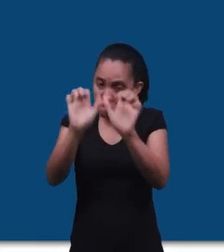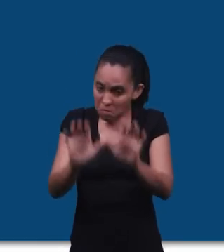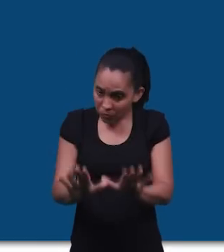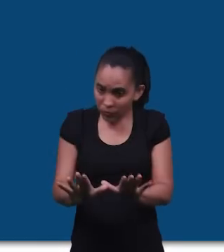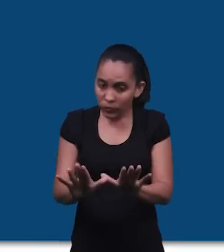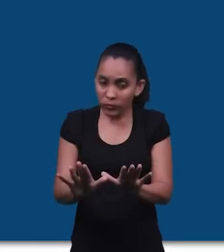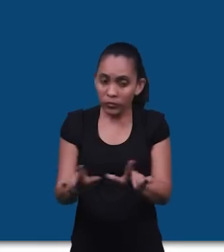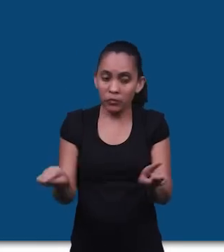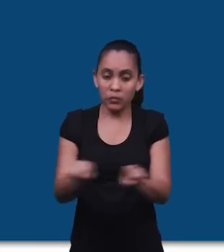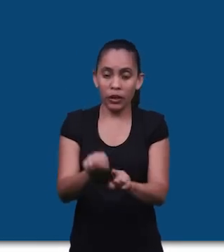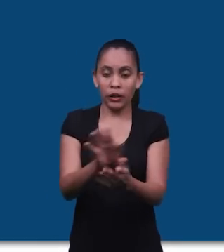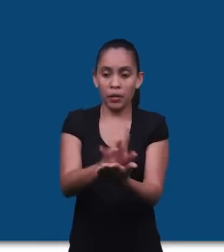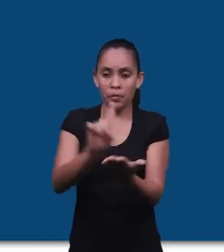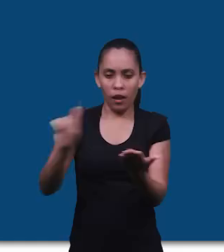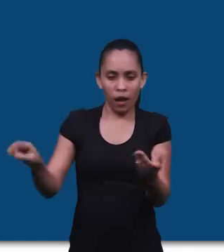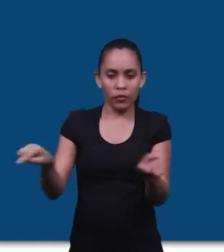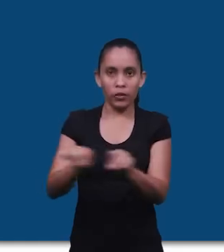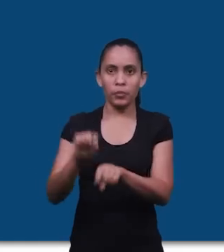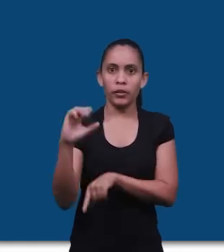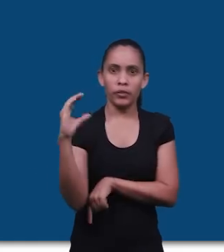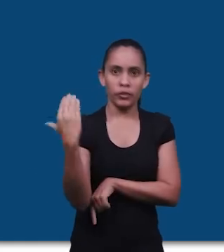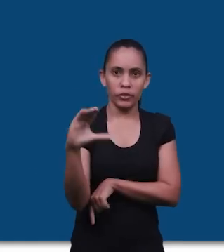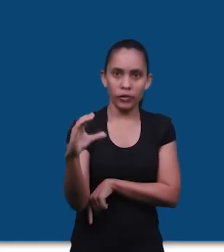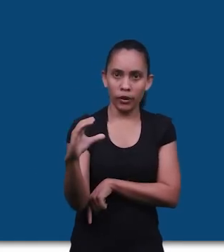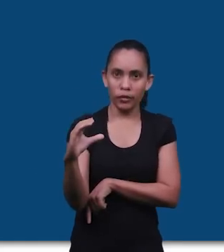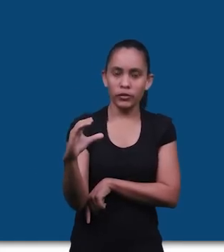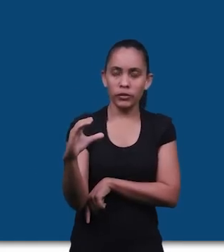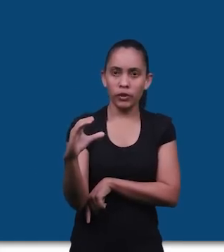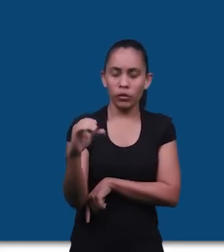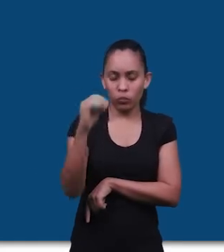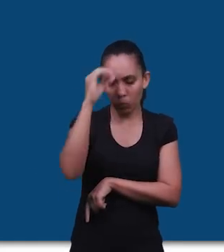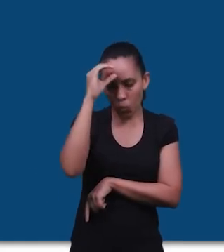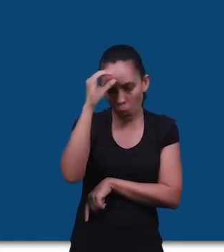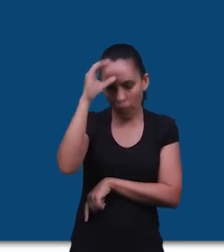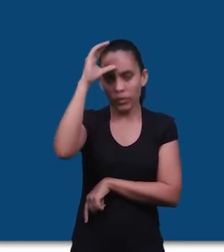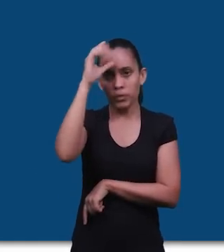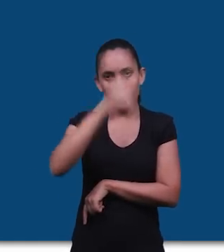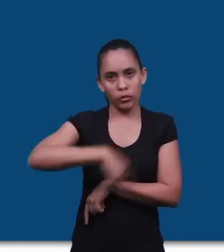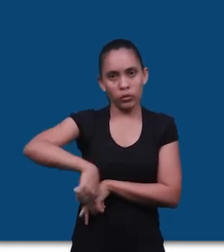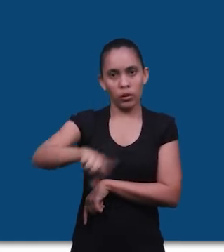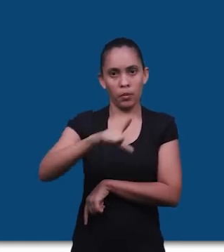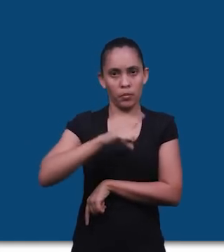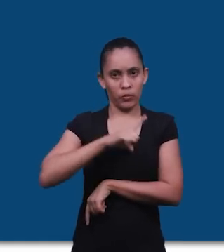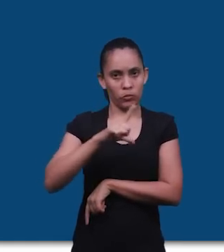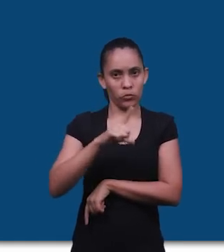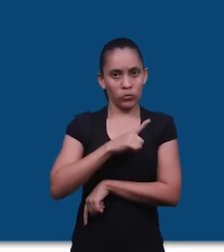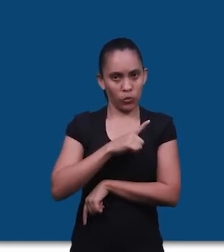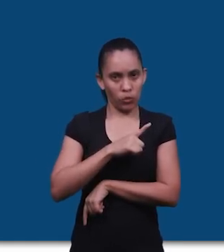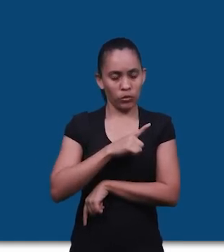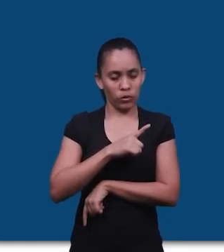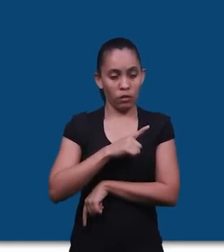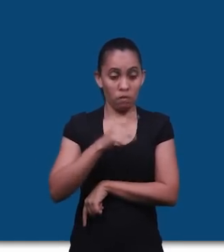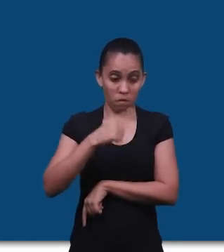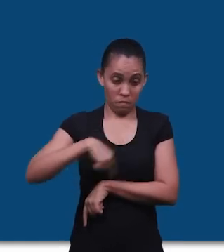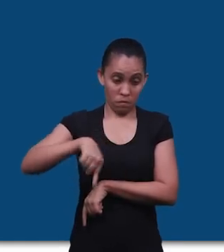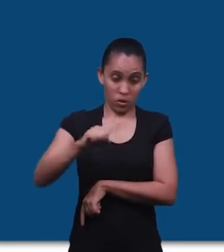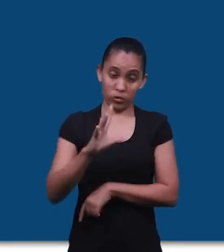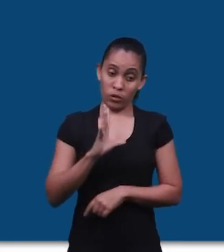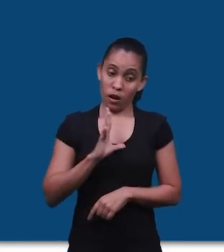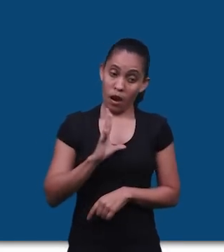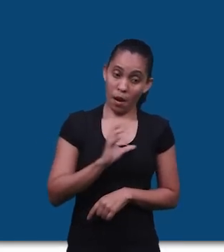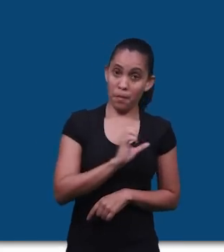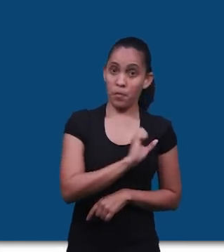na palavra e na ciência, no conhecimento, e em toda diligência e em vosso amor